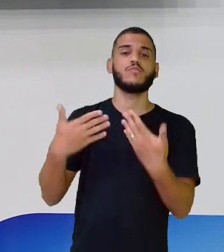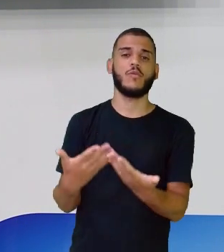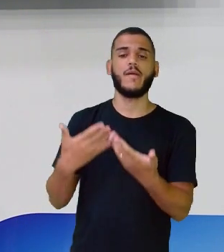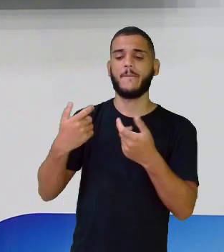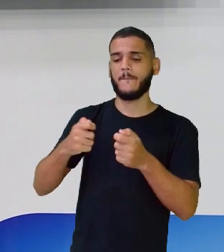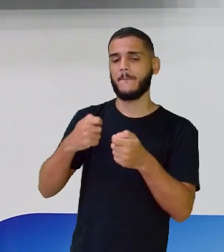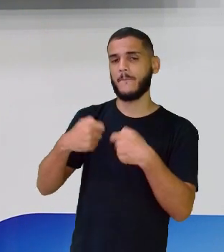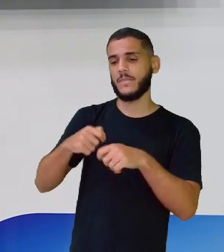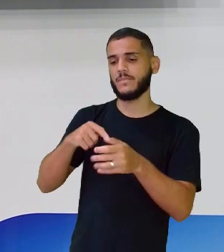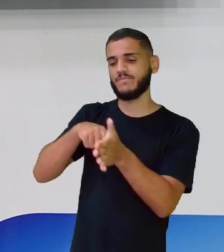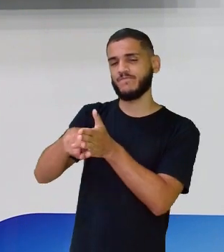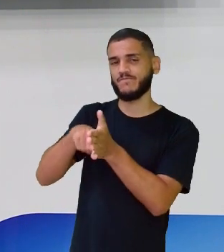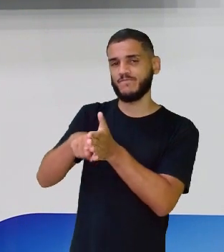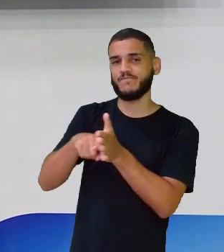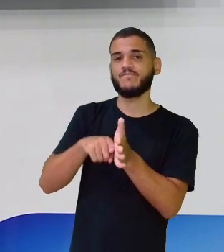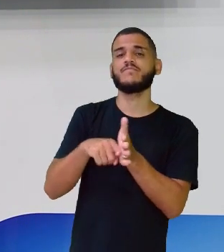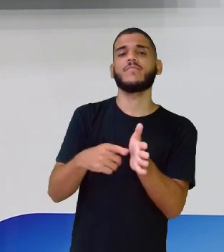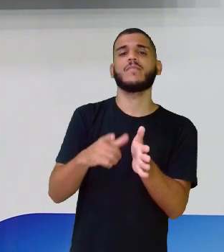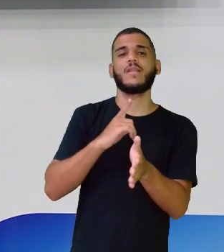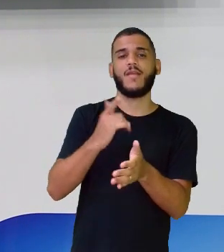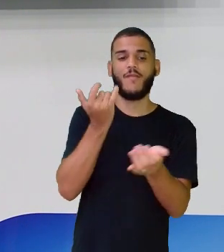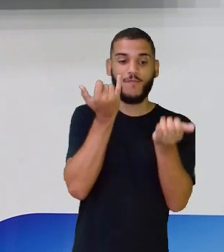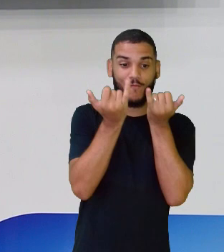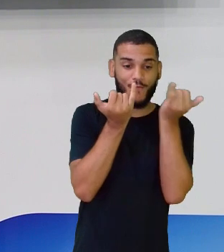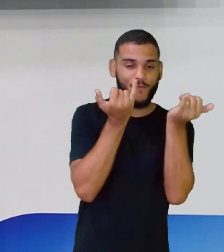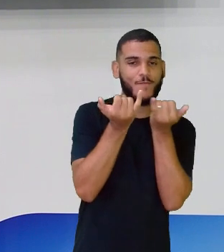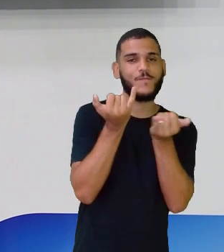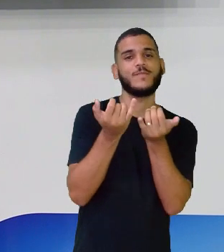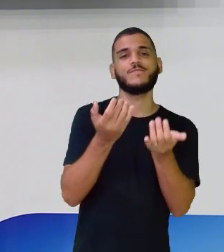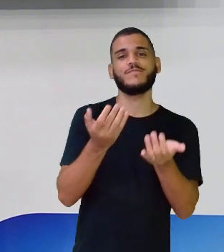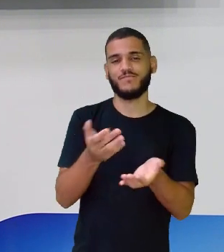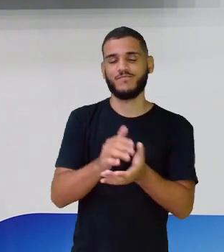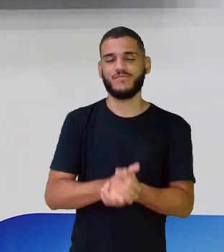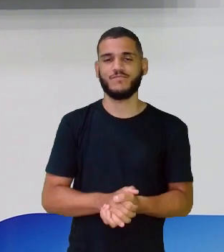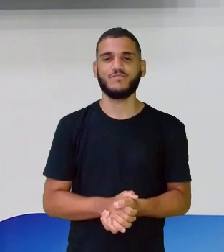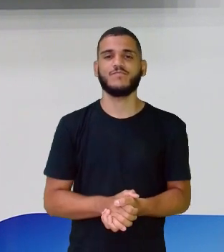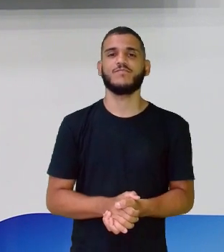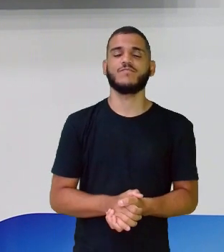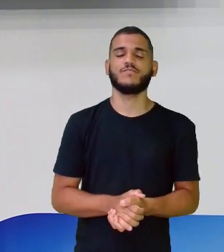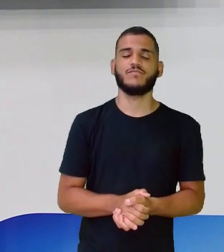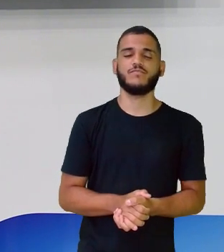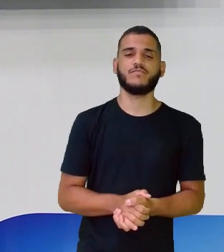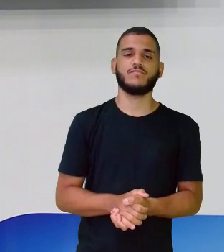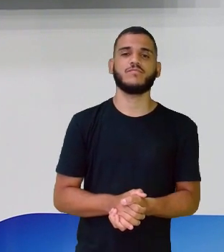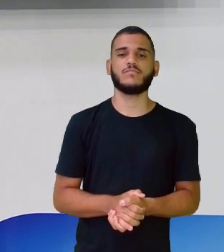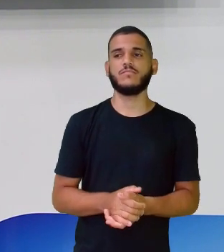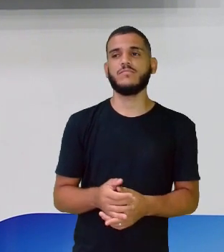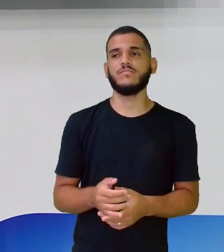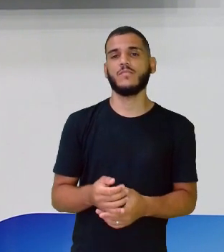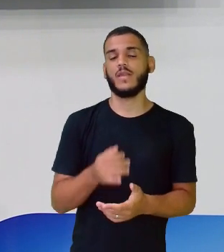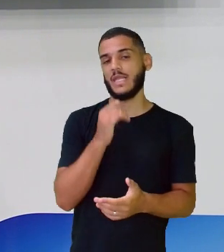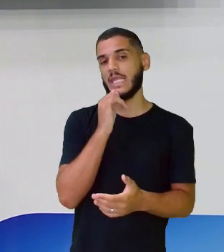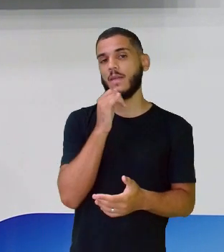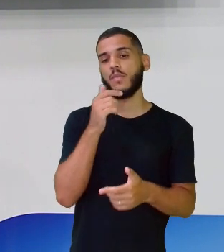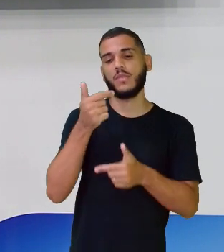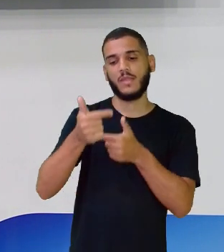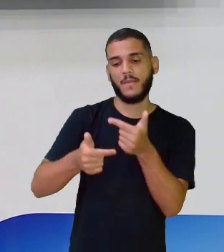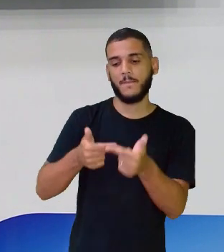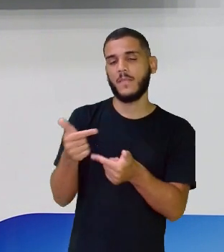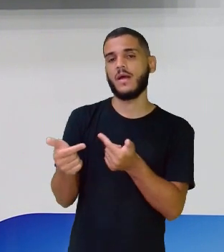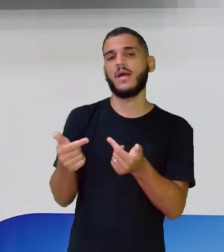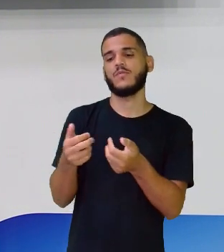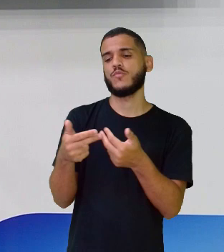Então, a pessoa vai lá em busca desse lugar, em busca de algum registro lá de trabalho, alguma coisa